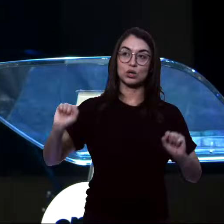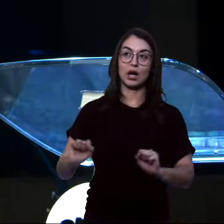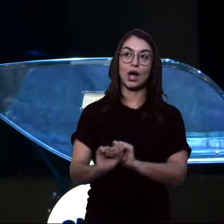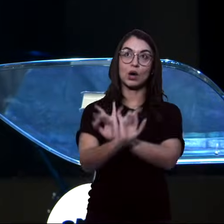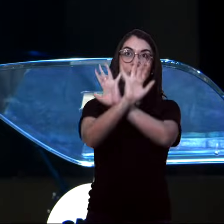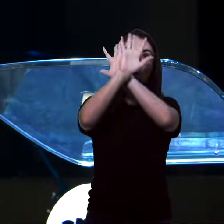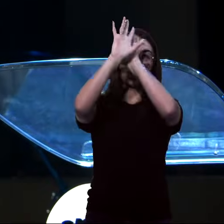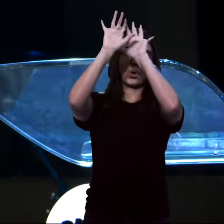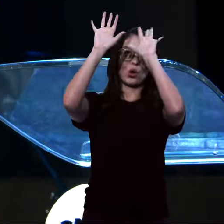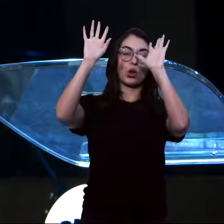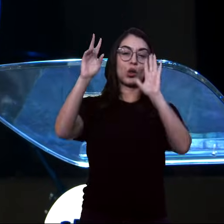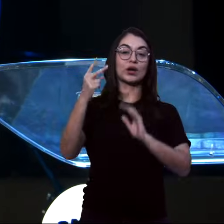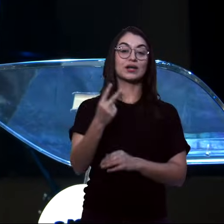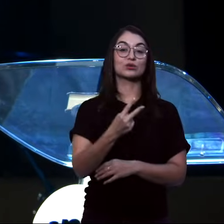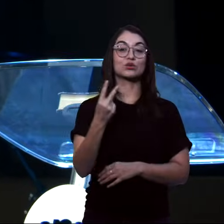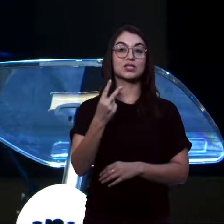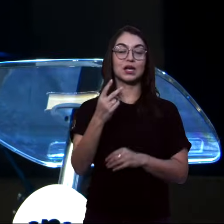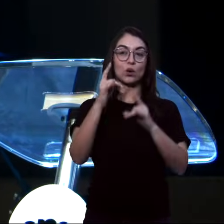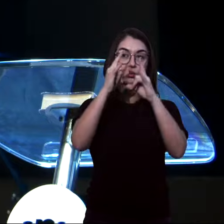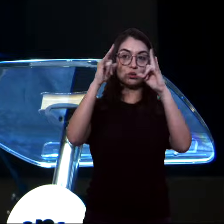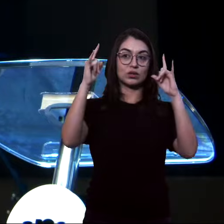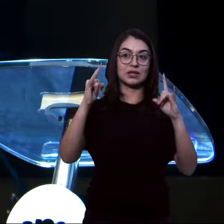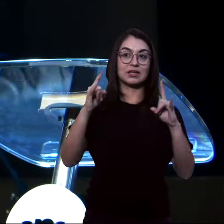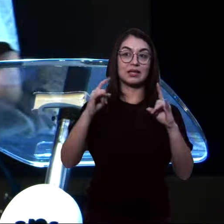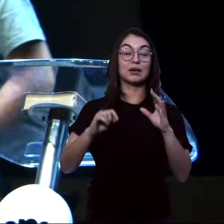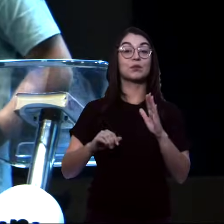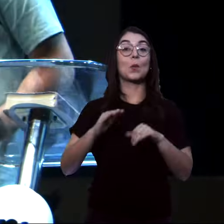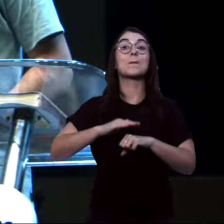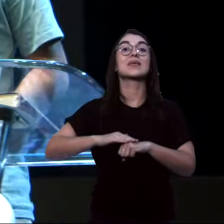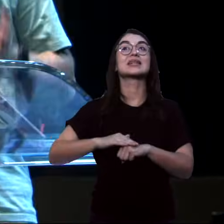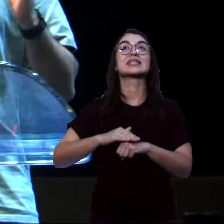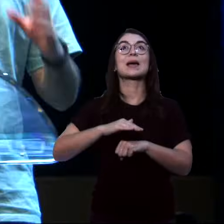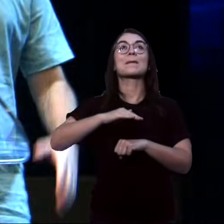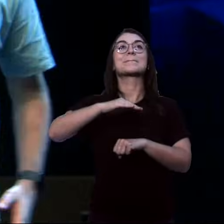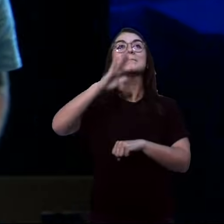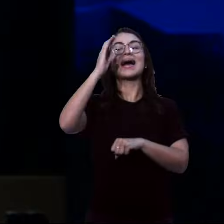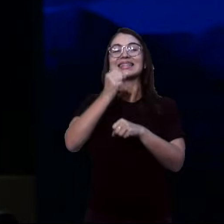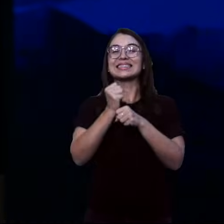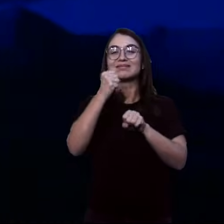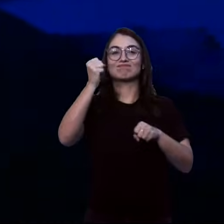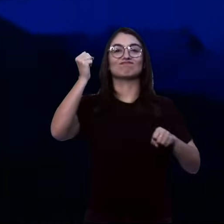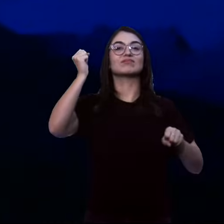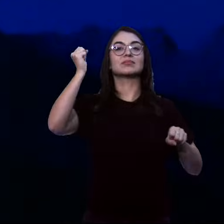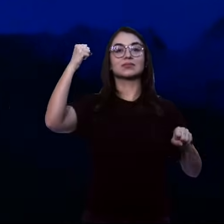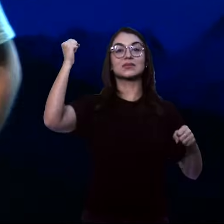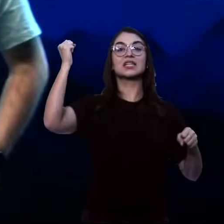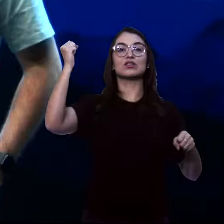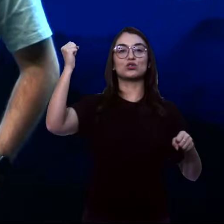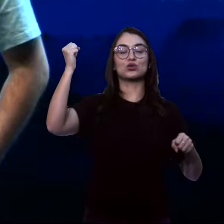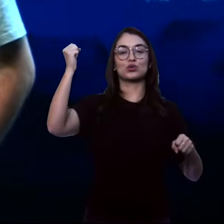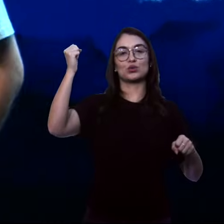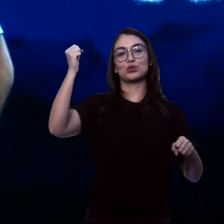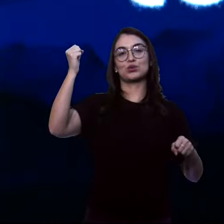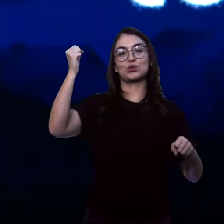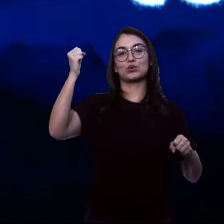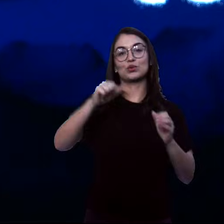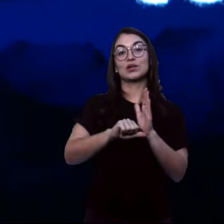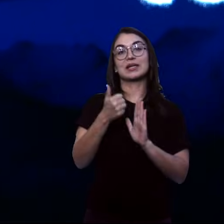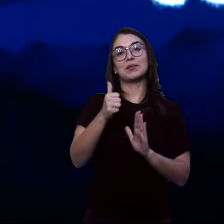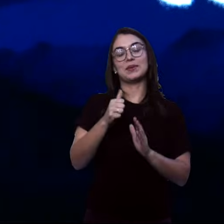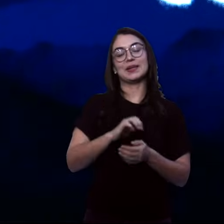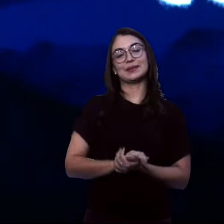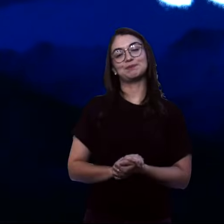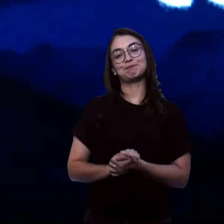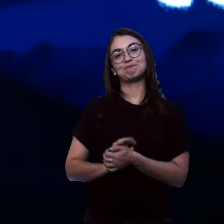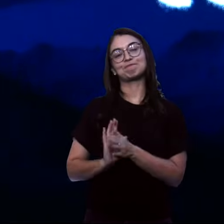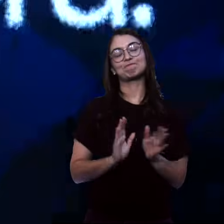templo vai ser maior do que a primeira. E sabe, nós já vivemos muita coisa de Deus aqui como